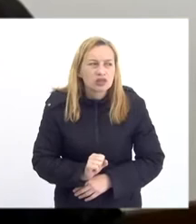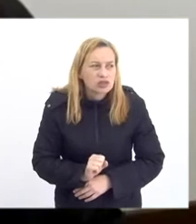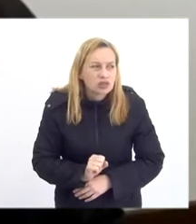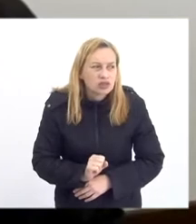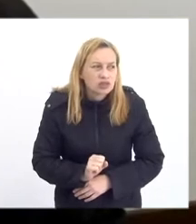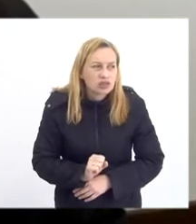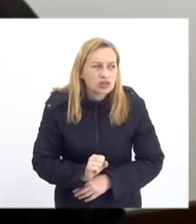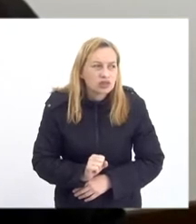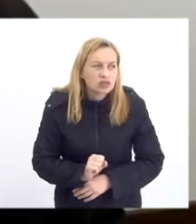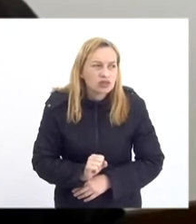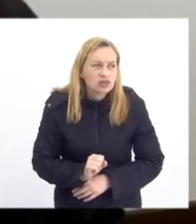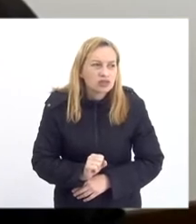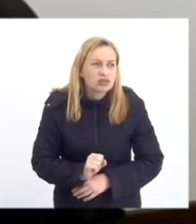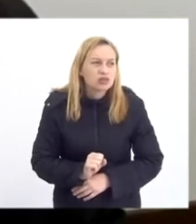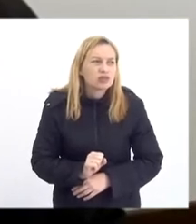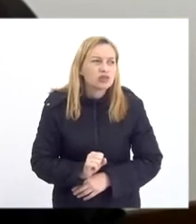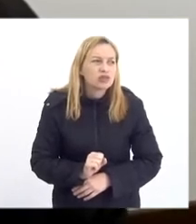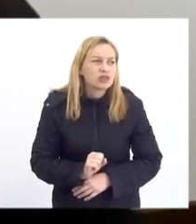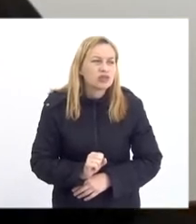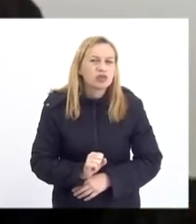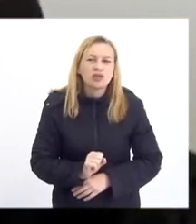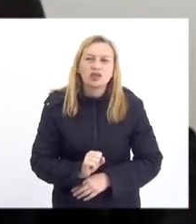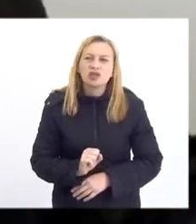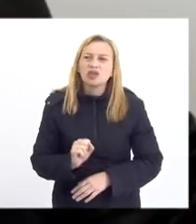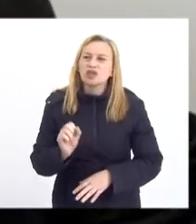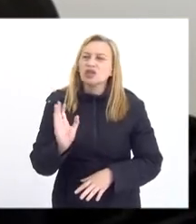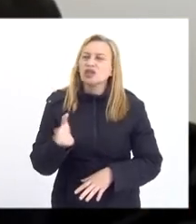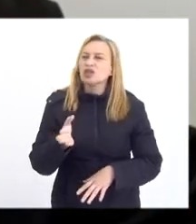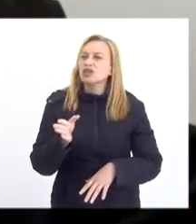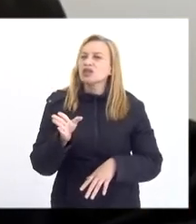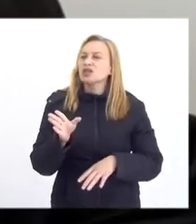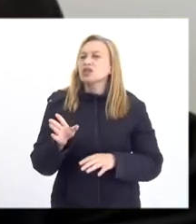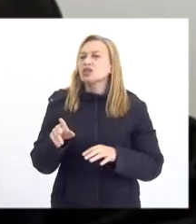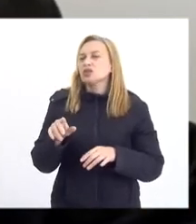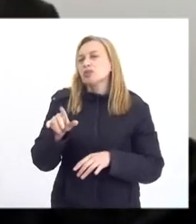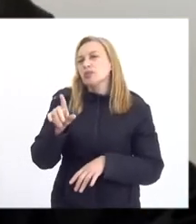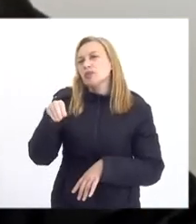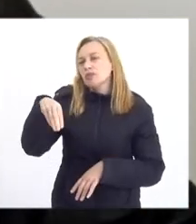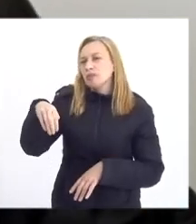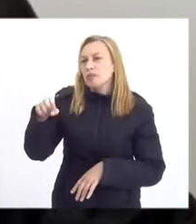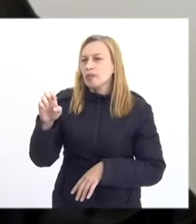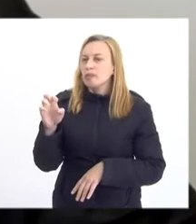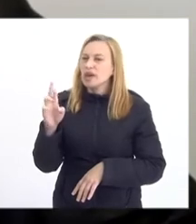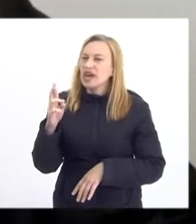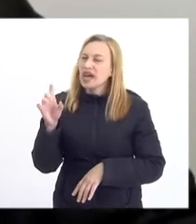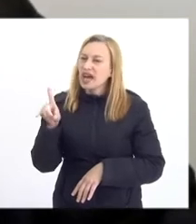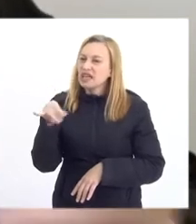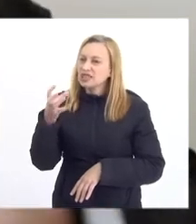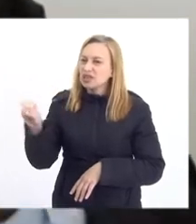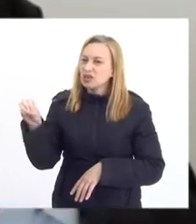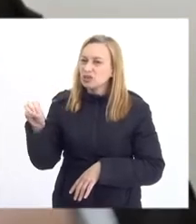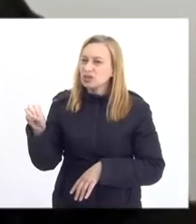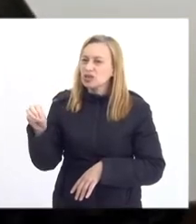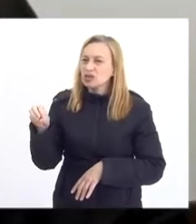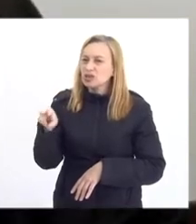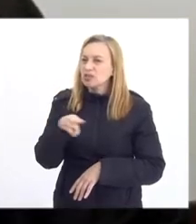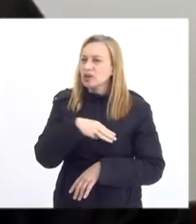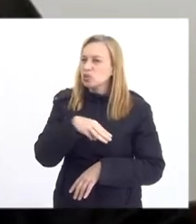verduras, situado na rua Conselheiro Galvão, é um mercador de Madureira. Seria o caso de conferir. 7168,